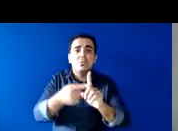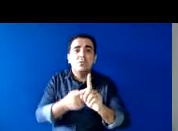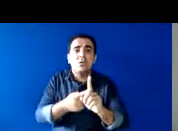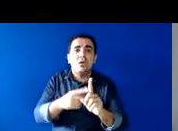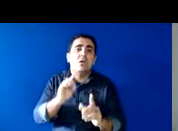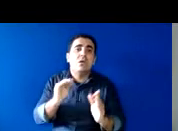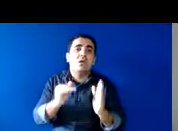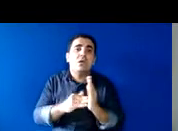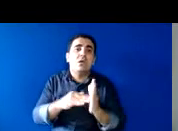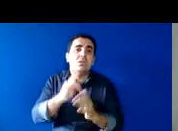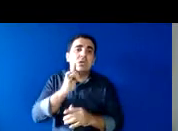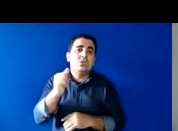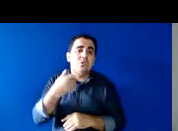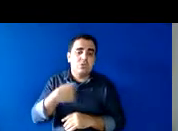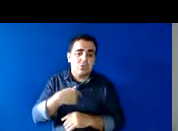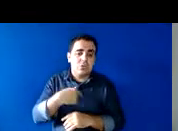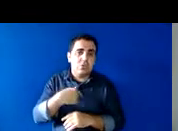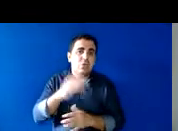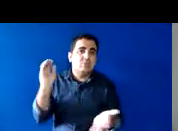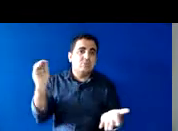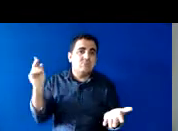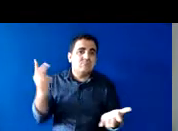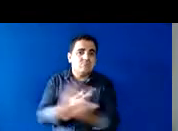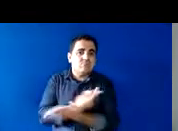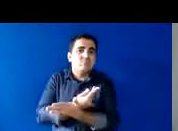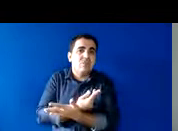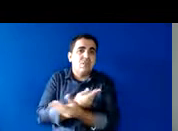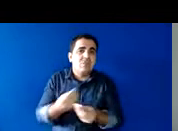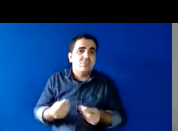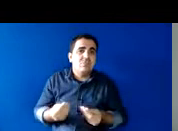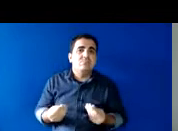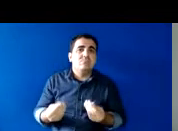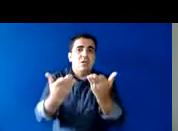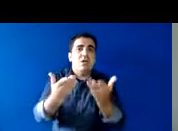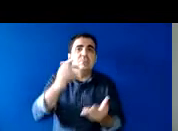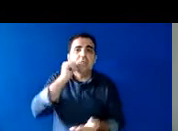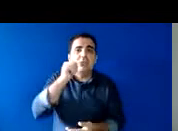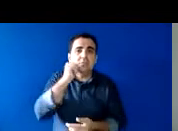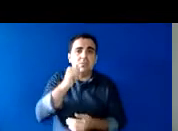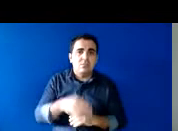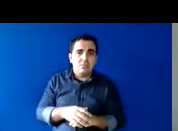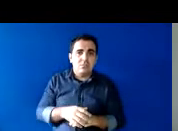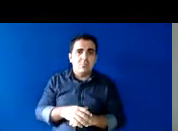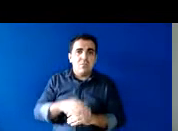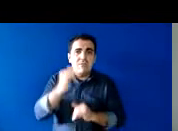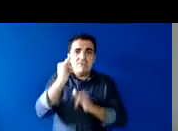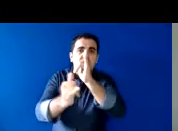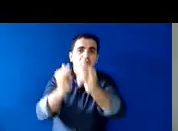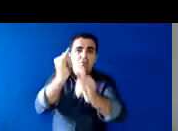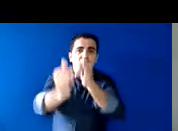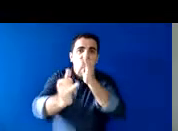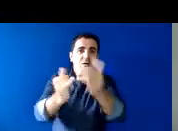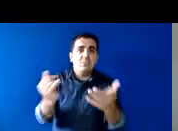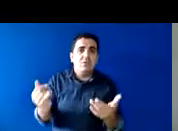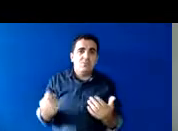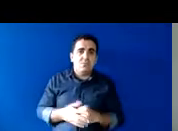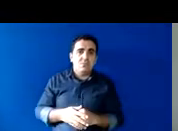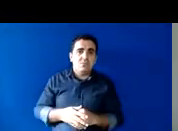onde nós falhamos em não ofertar para essas mulheres as informações e os